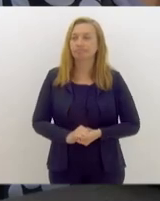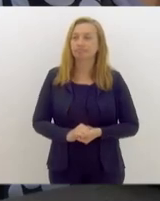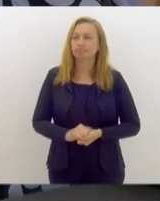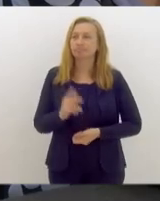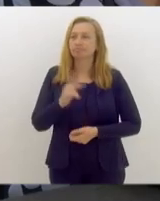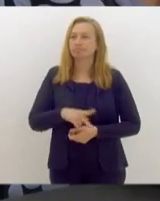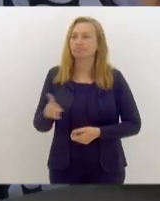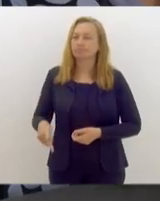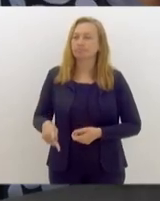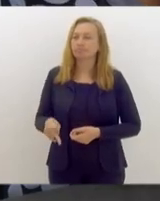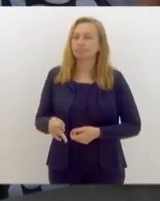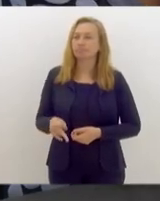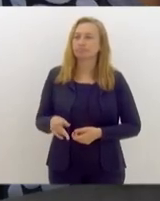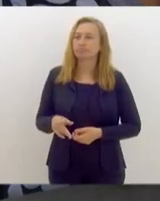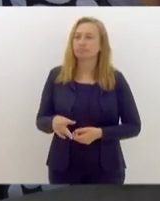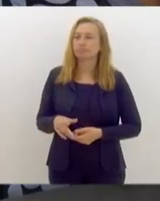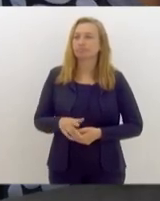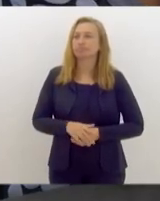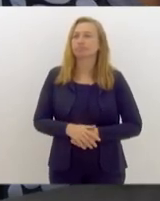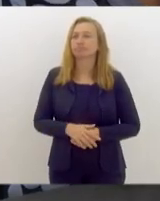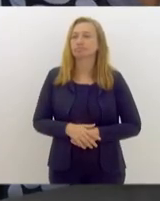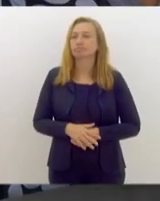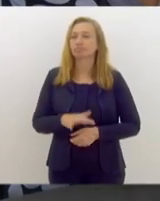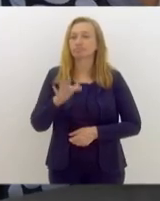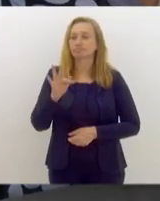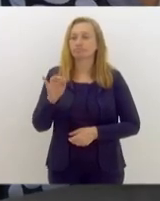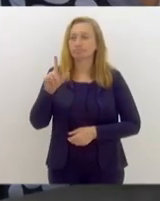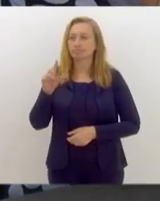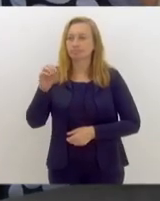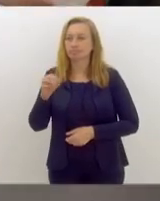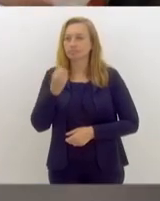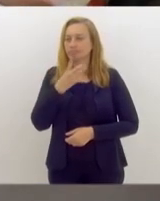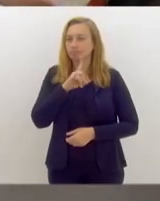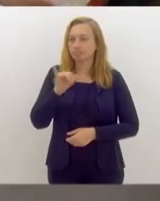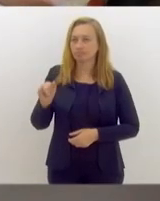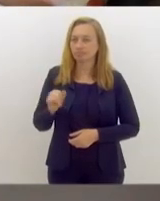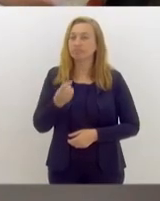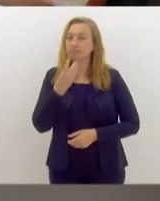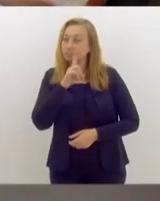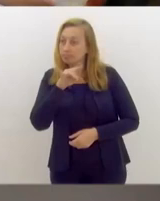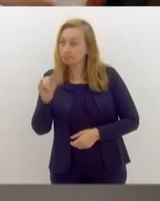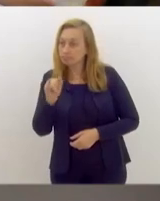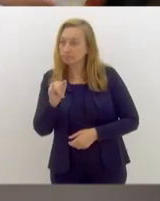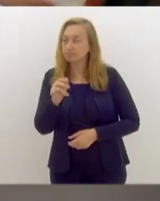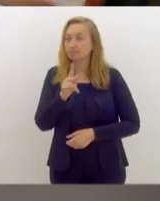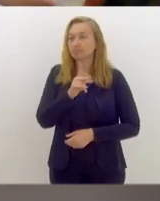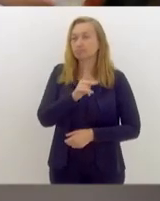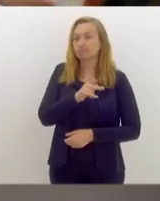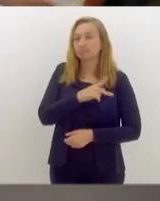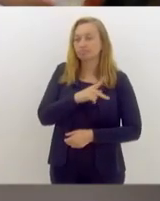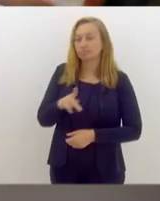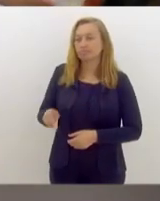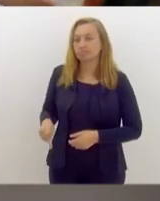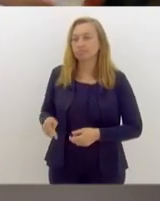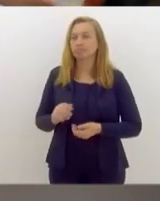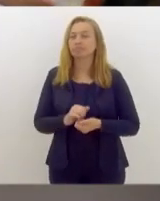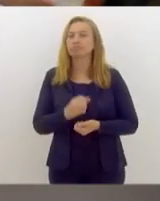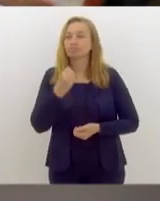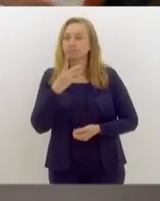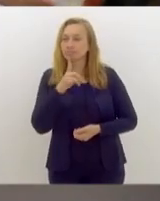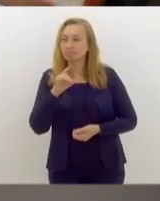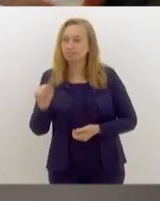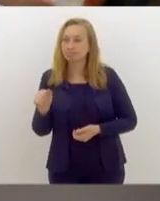professor Flávio Lopes, bem-vindo, bom dia. Bom dia, presidente. Bom dia todos os deputados,